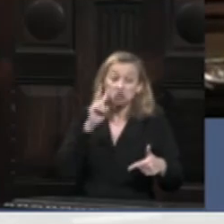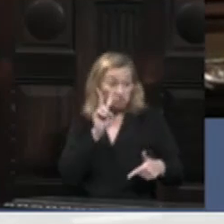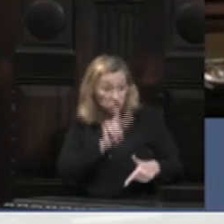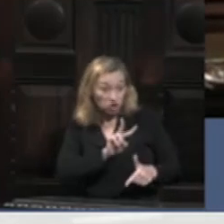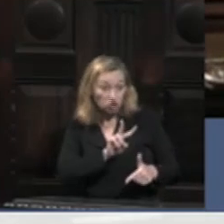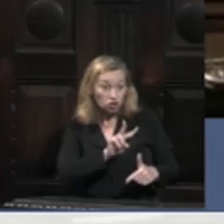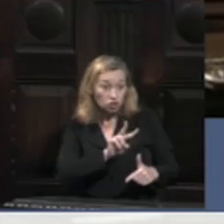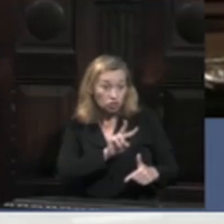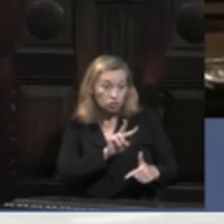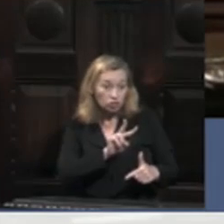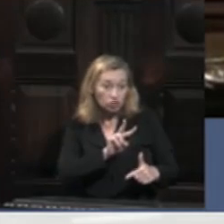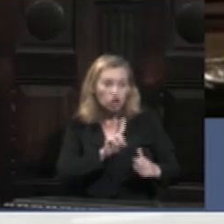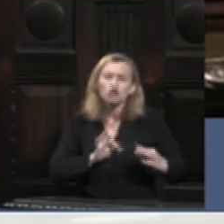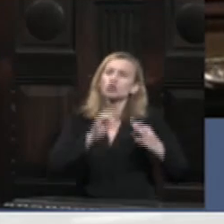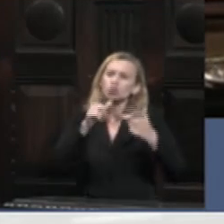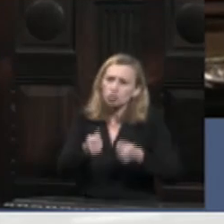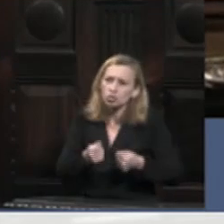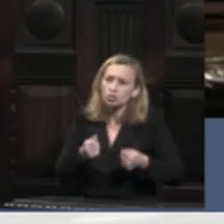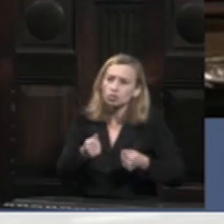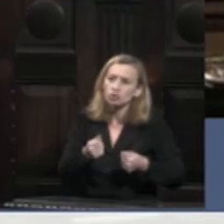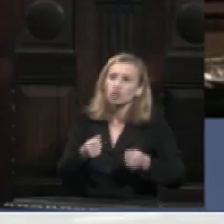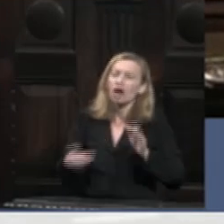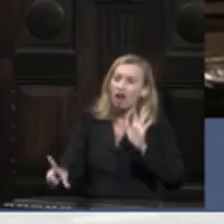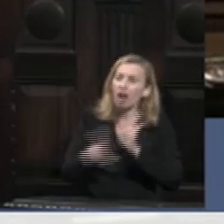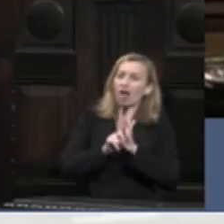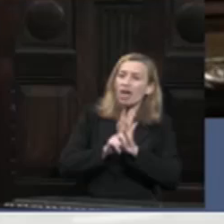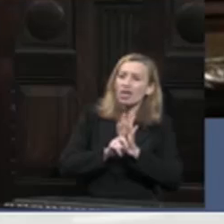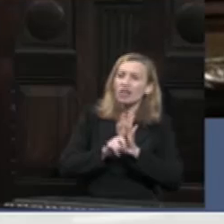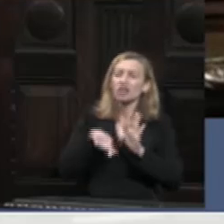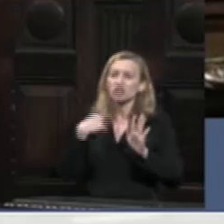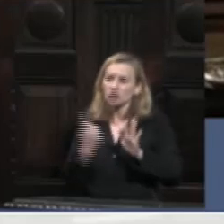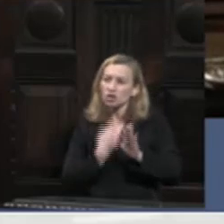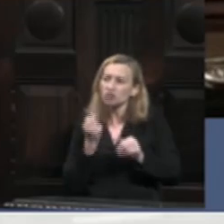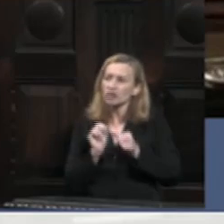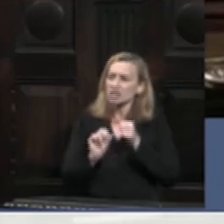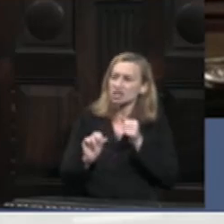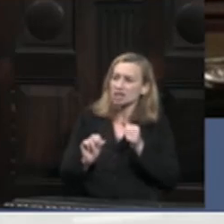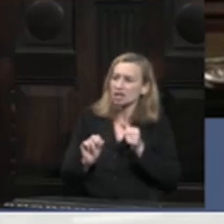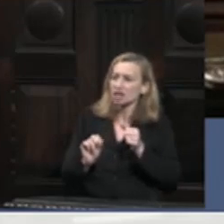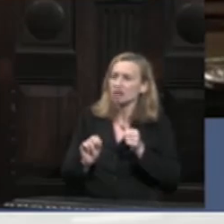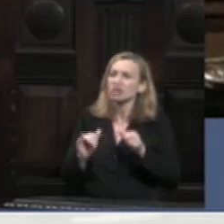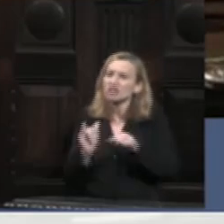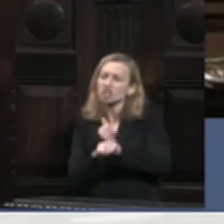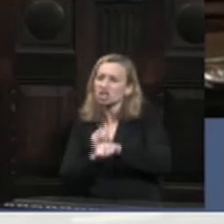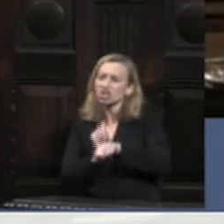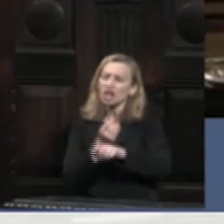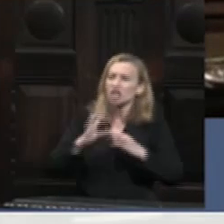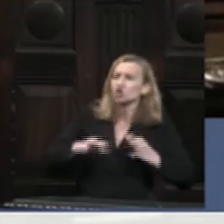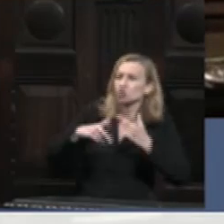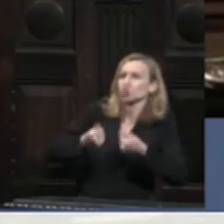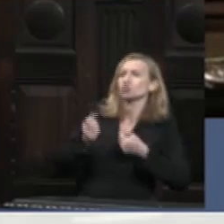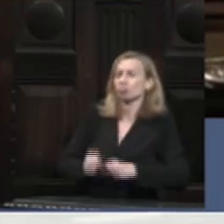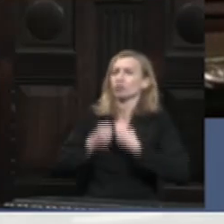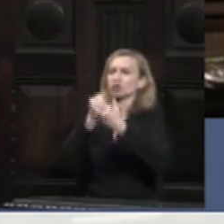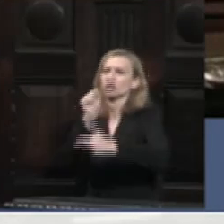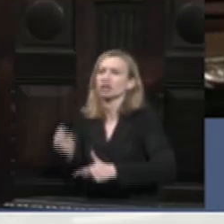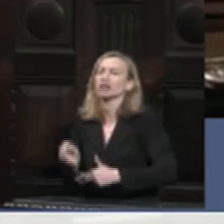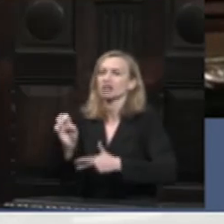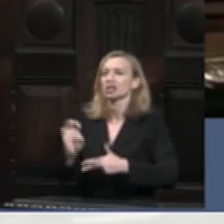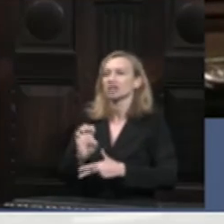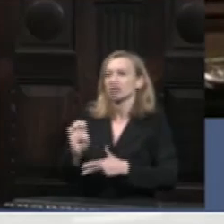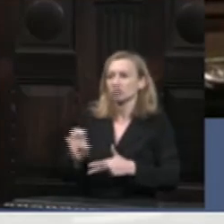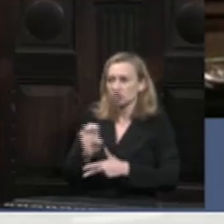do mandato, e da nossa própria trajetória pregressa ao mandato, como é o caso de Vossa Excelência também, de todo mundo. Não esperava ser reeleito